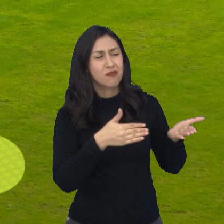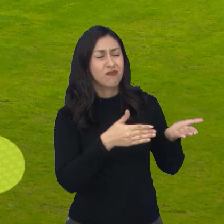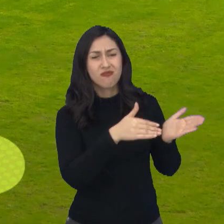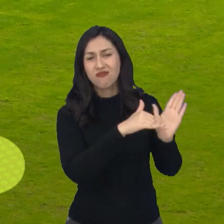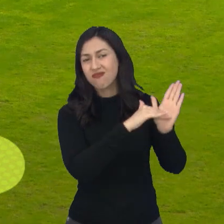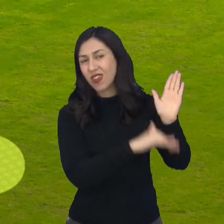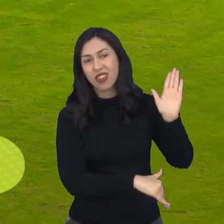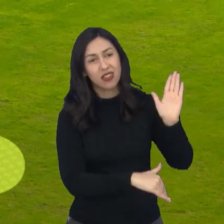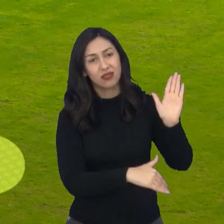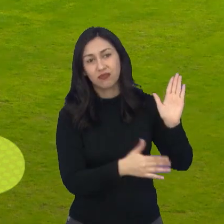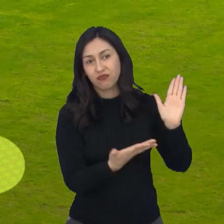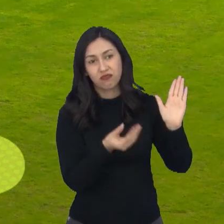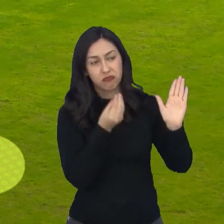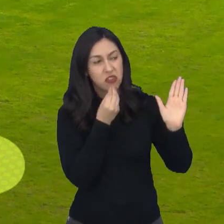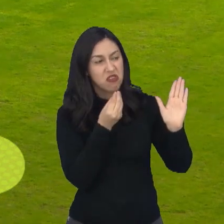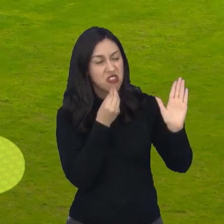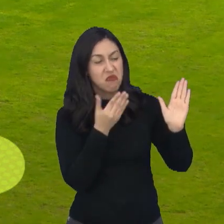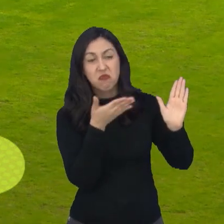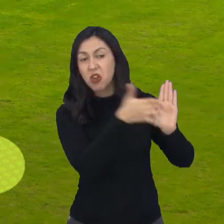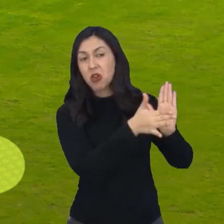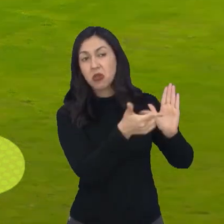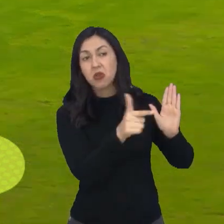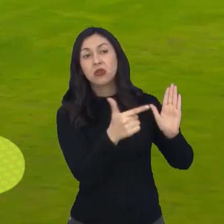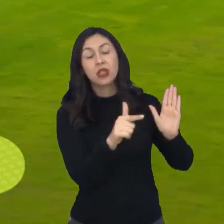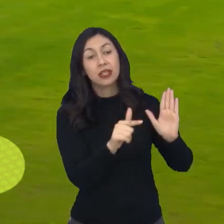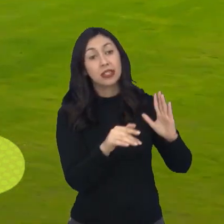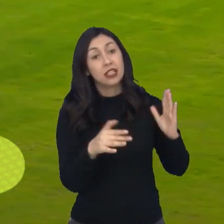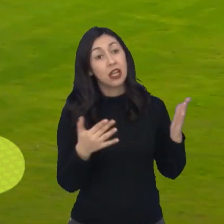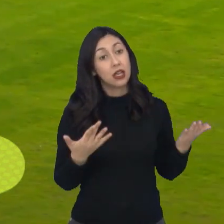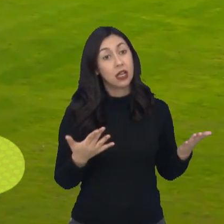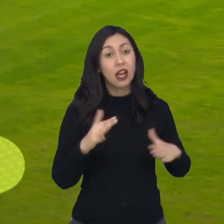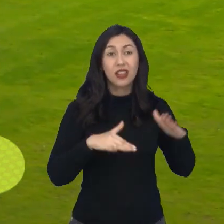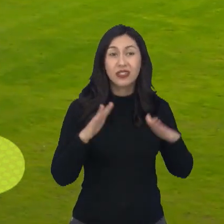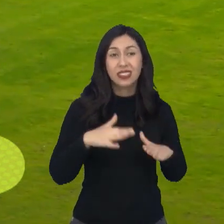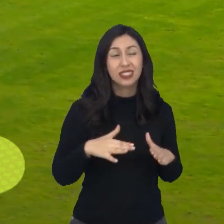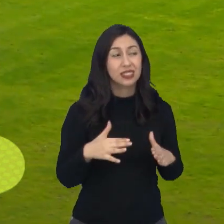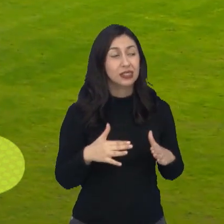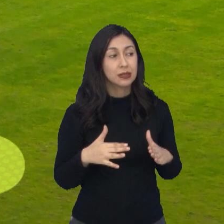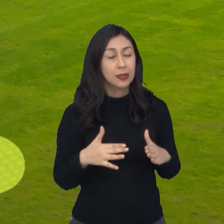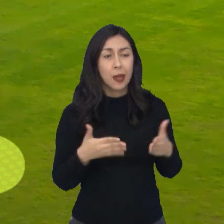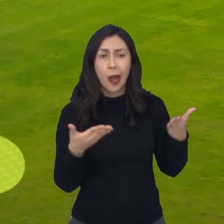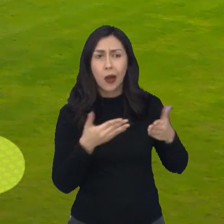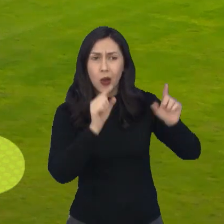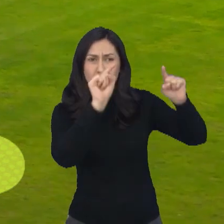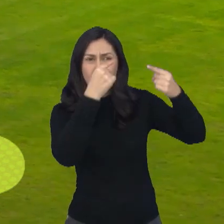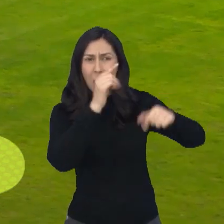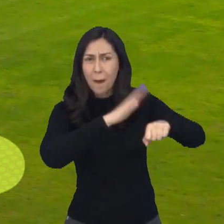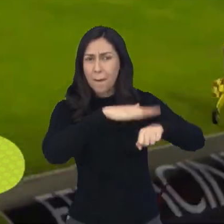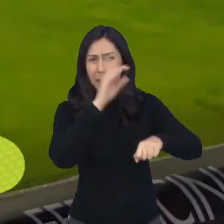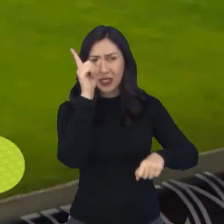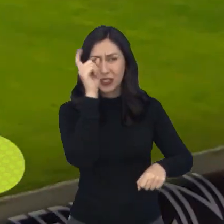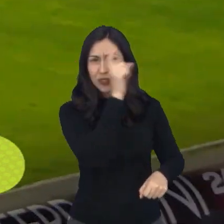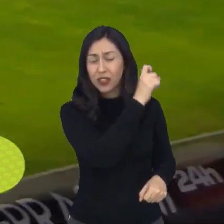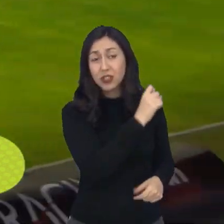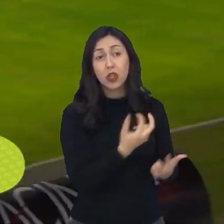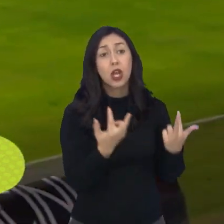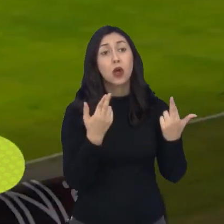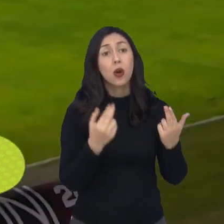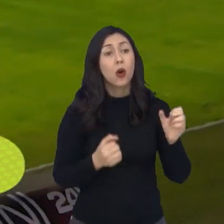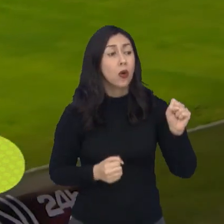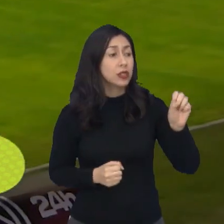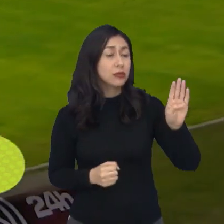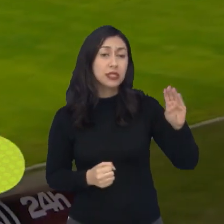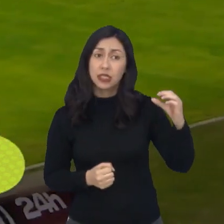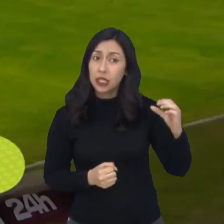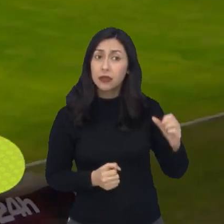sem chances, de uma certa forma, pode dificultar para vocês, do mesmo jeito que o São Bernardo dificultou aqui um pouco no Martins